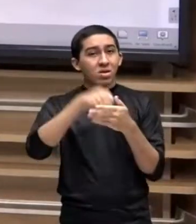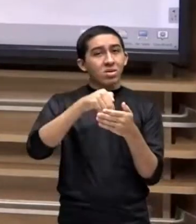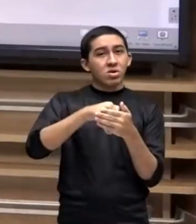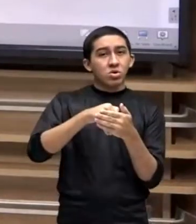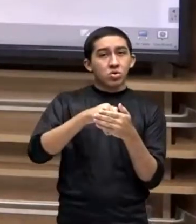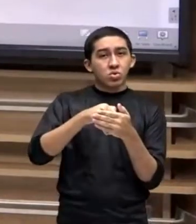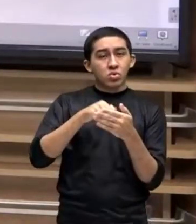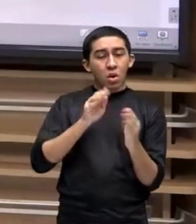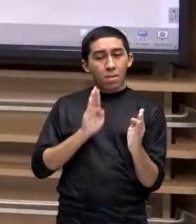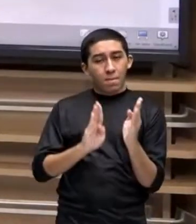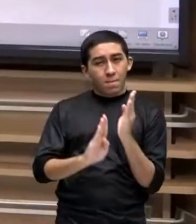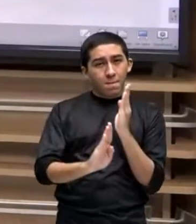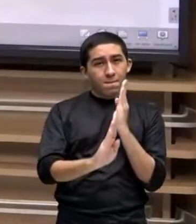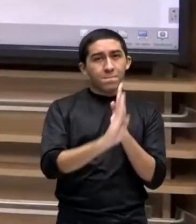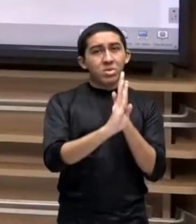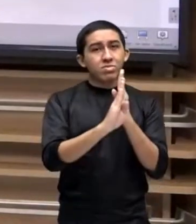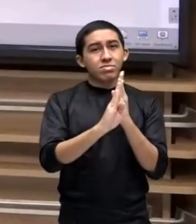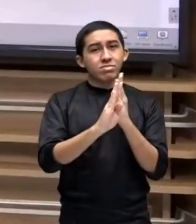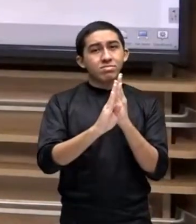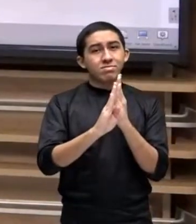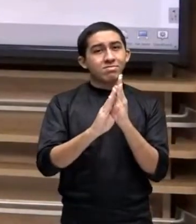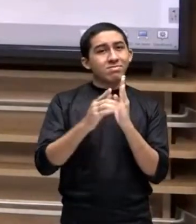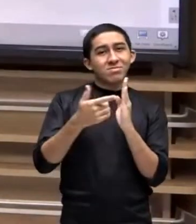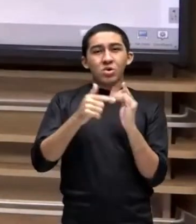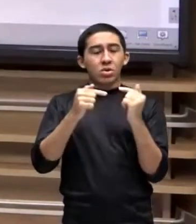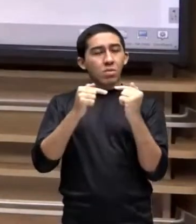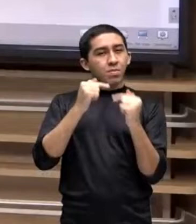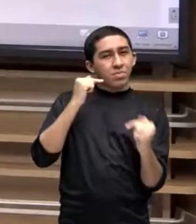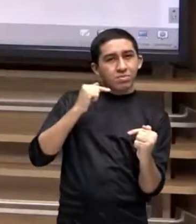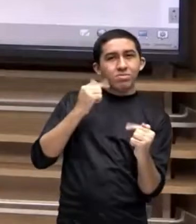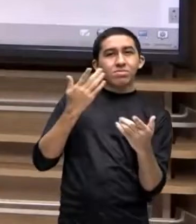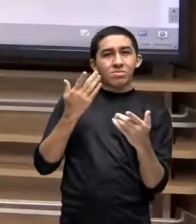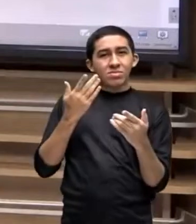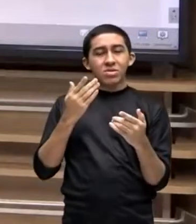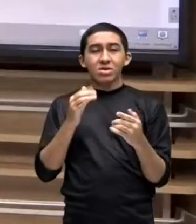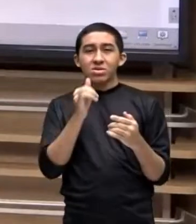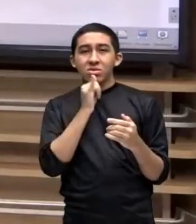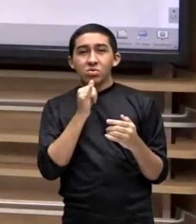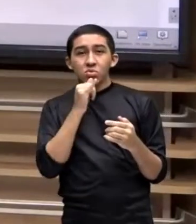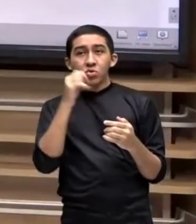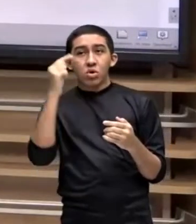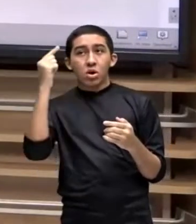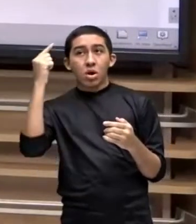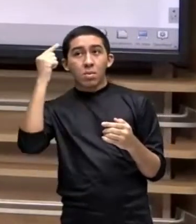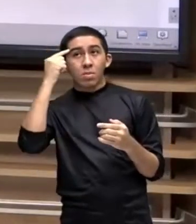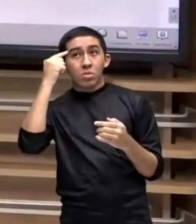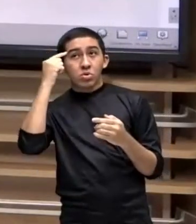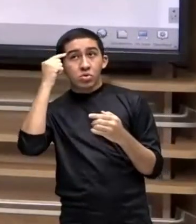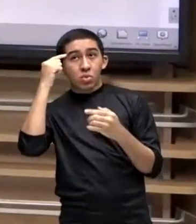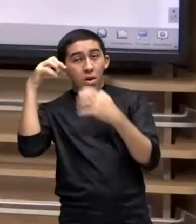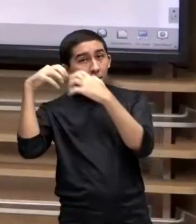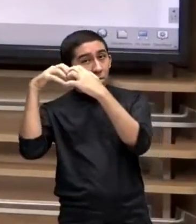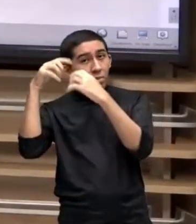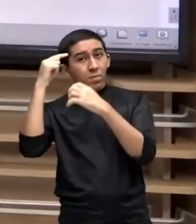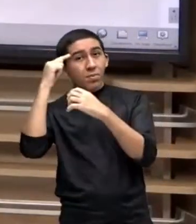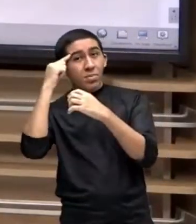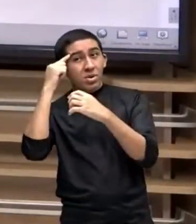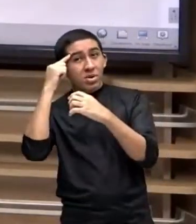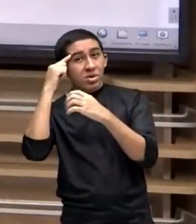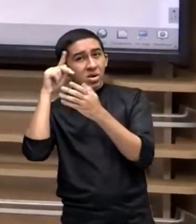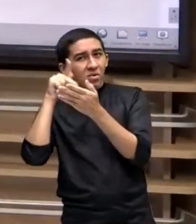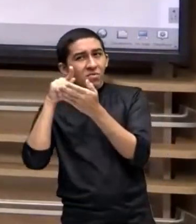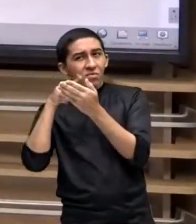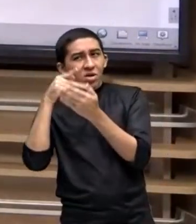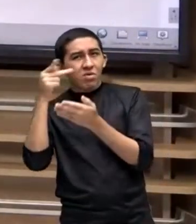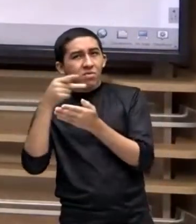identificar esse descompasso, né? Entre aquilo que a pessoa realmente queria dizer, aquilo que a